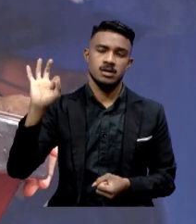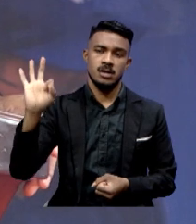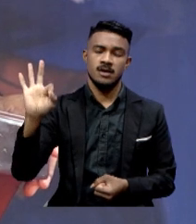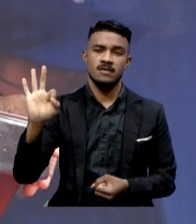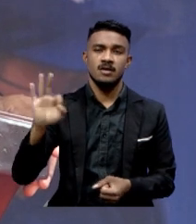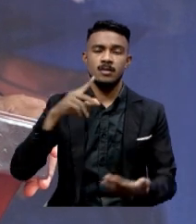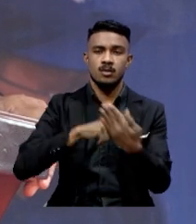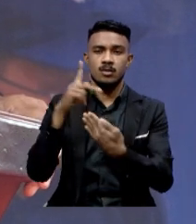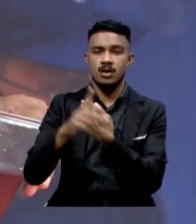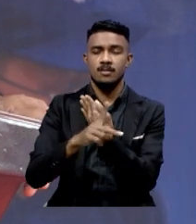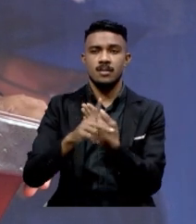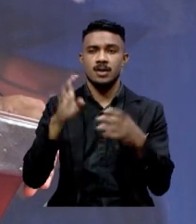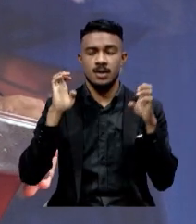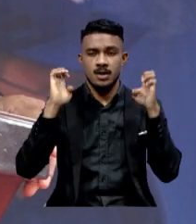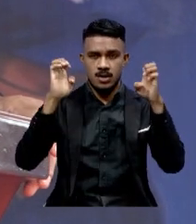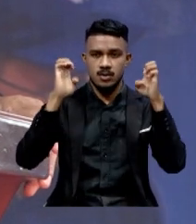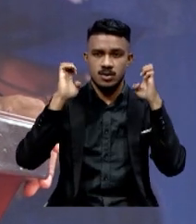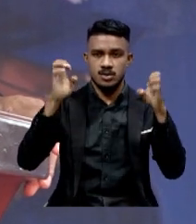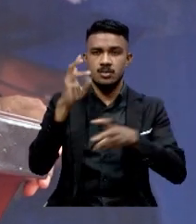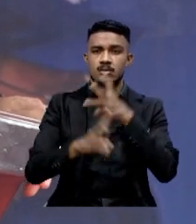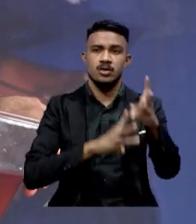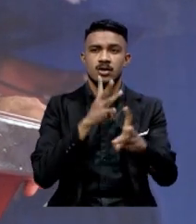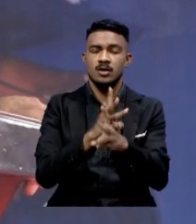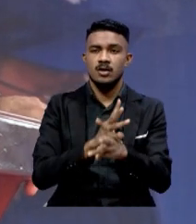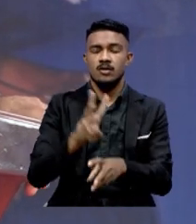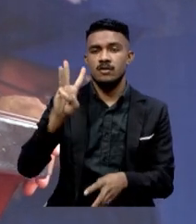Programa de Alimentação Mundial, tanto o WFP,